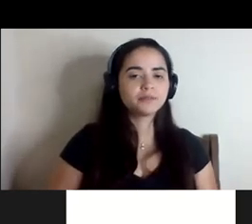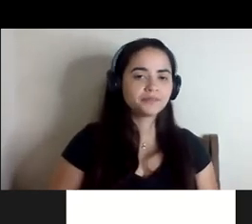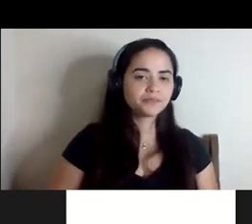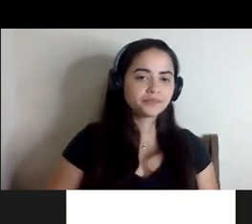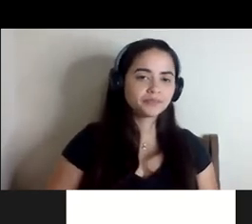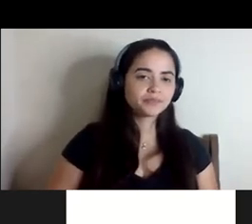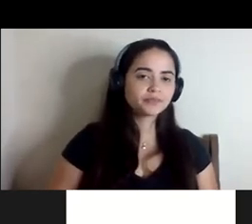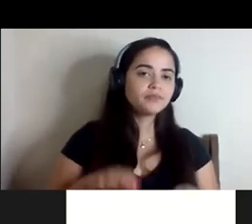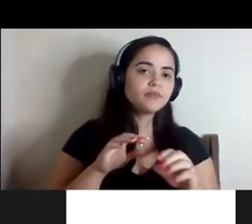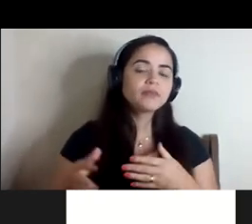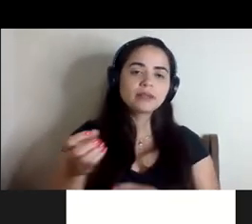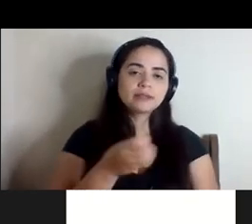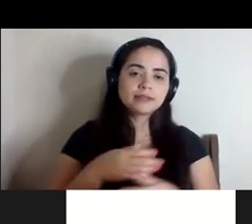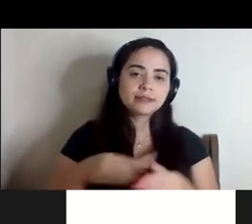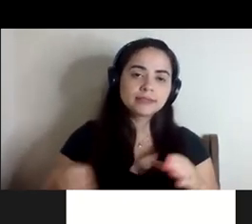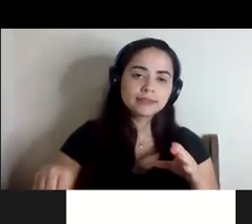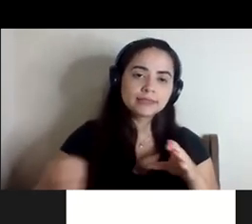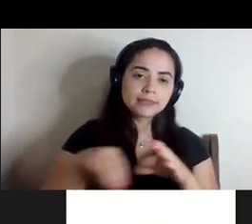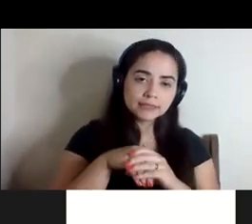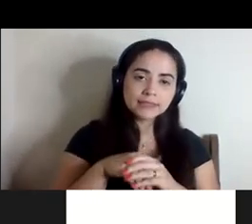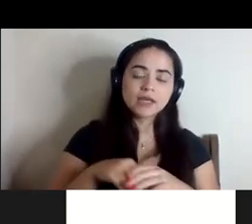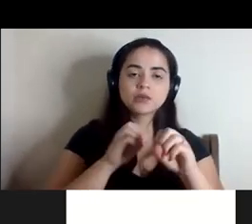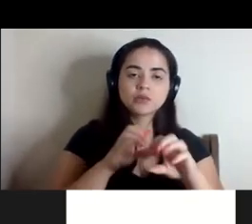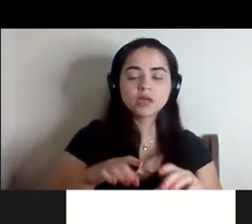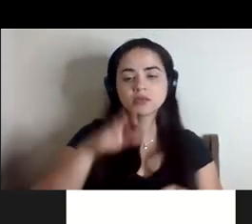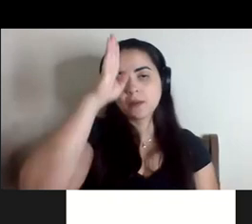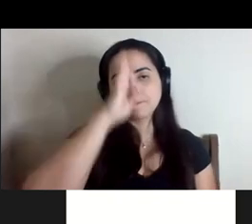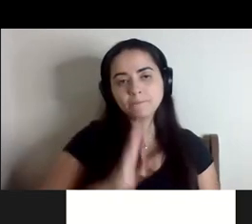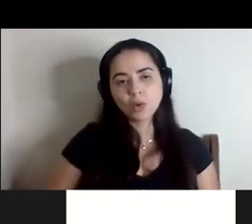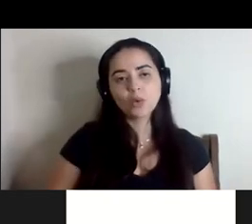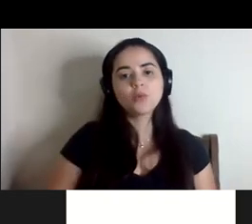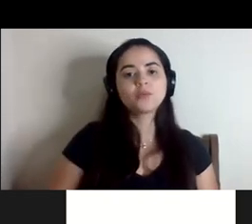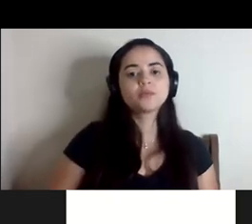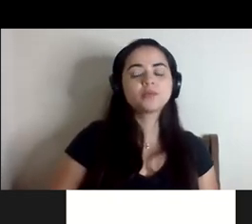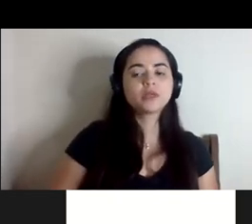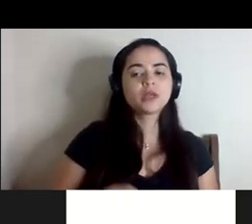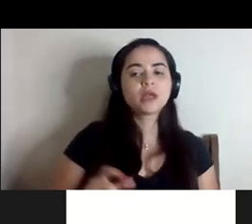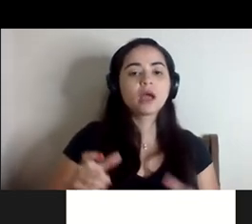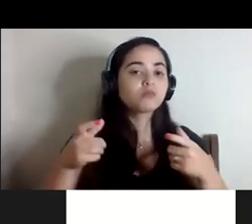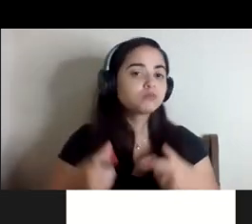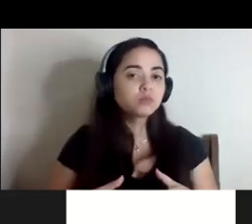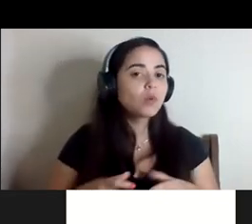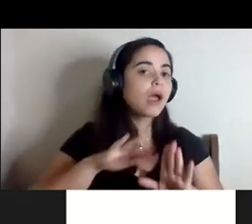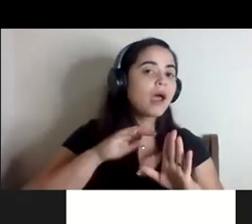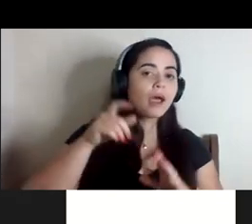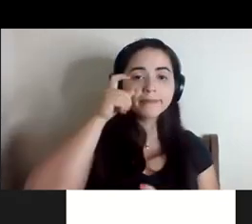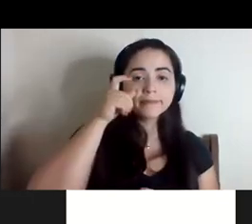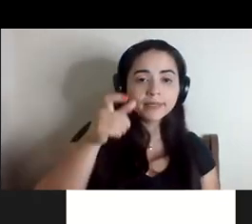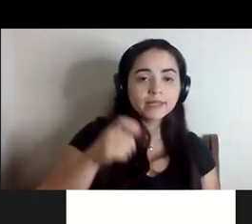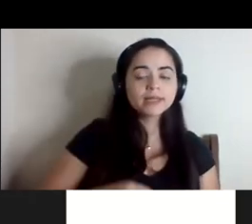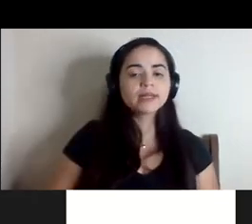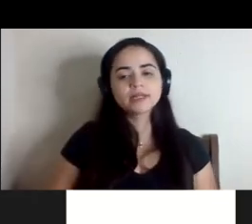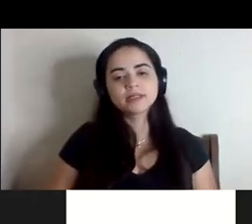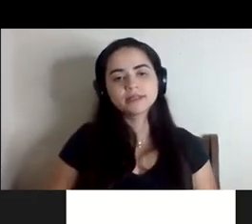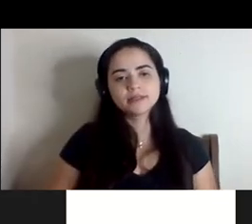na educação pública, né, qual era o lugar, quais eram os interesses. Então, a ação social